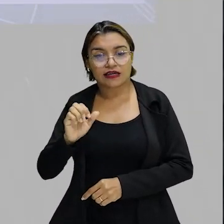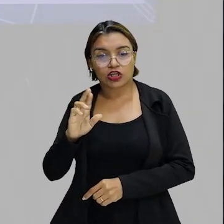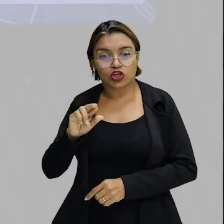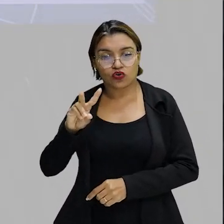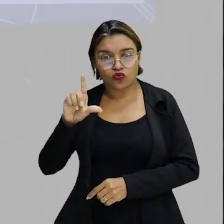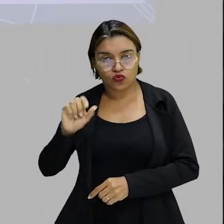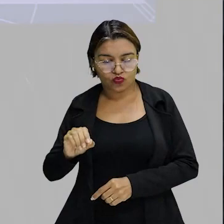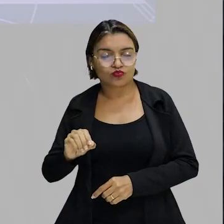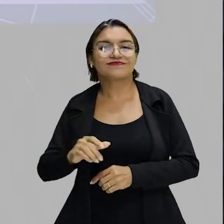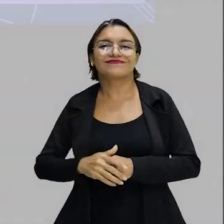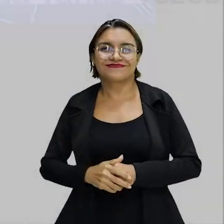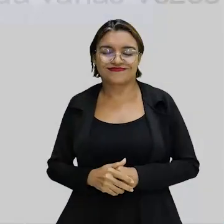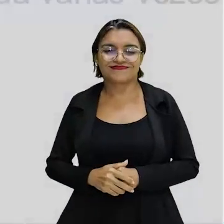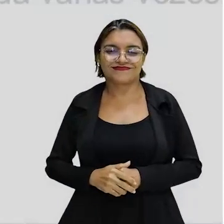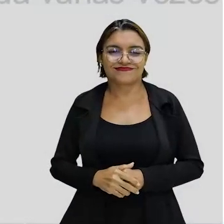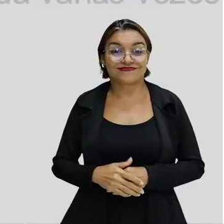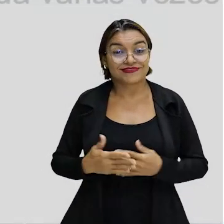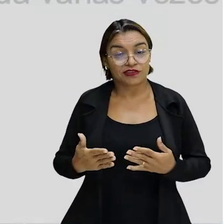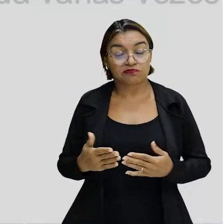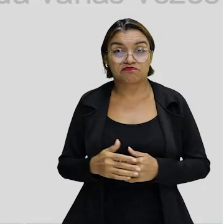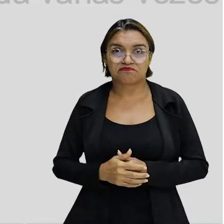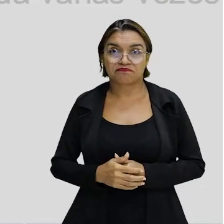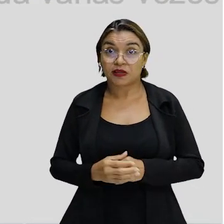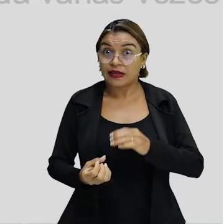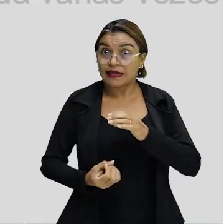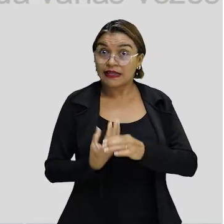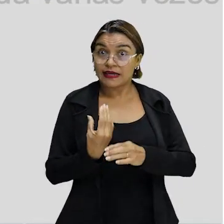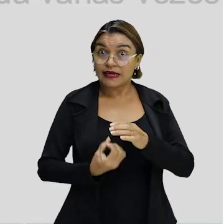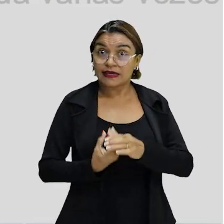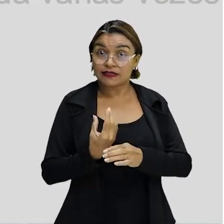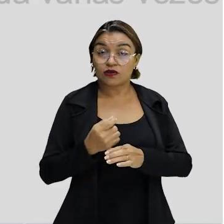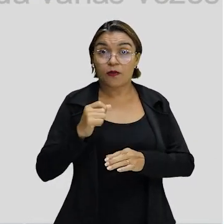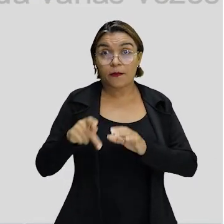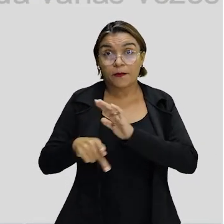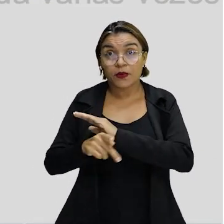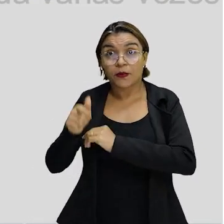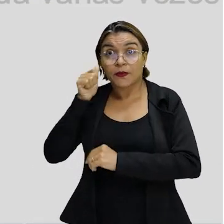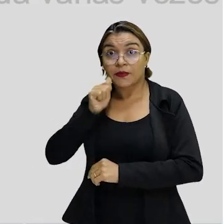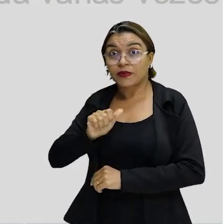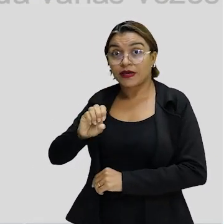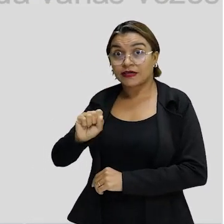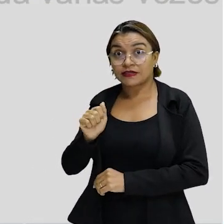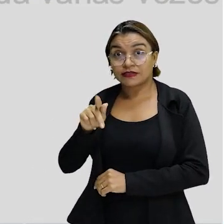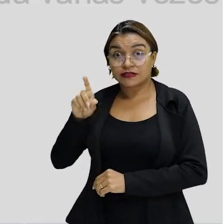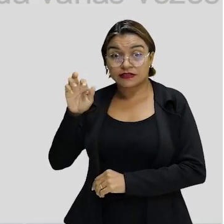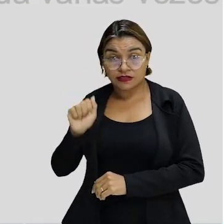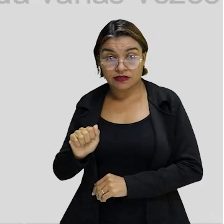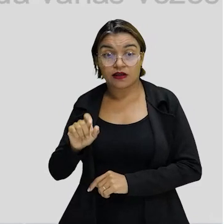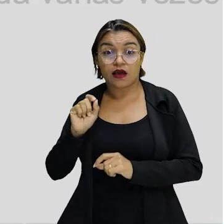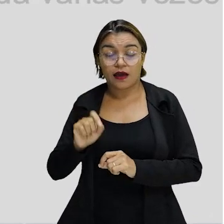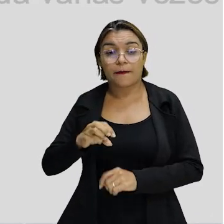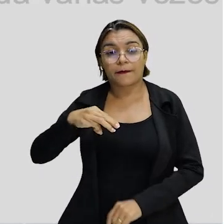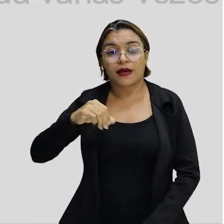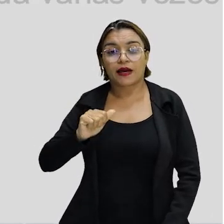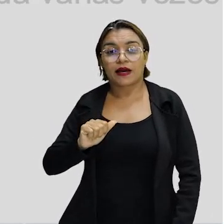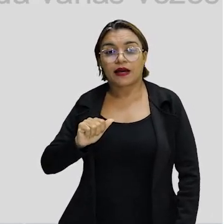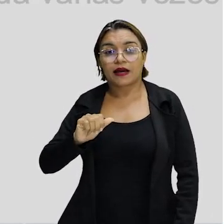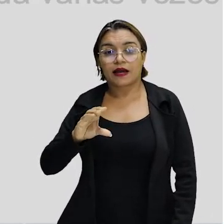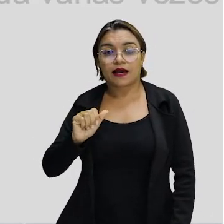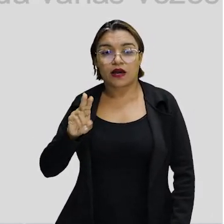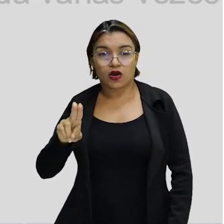sarará crioulo. Bom, gente, essa composição que a Sandra de Sá gravou é do Macau. Ela foi